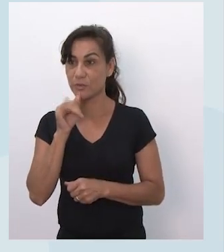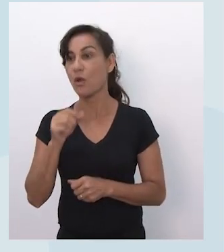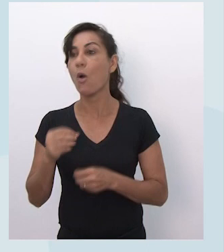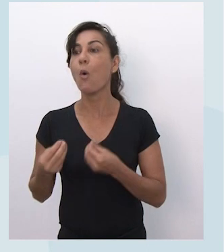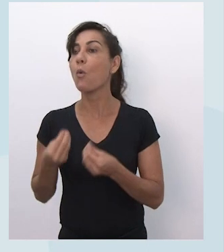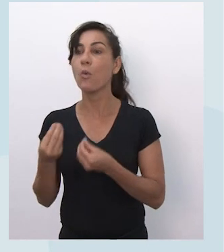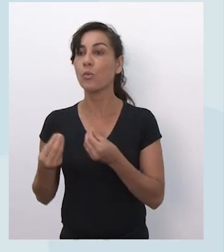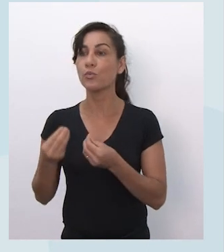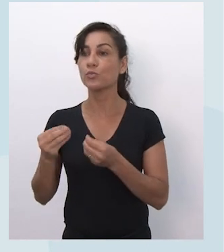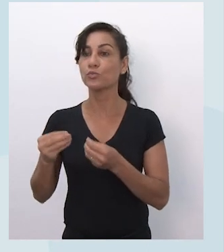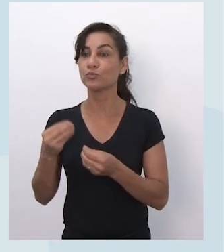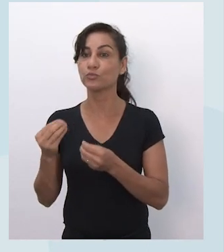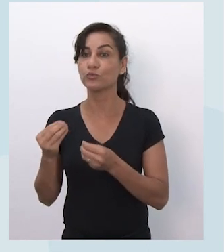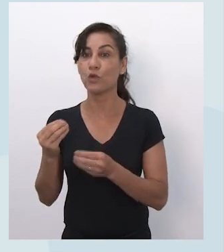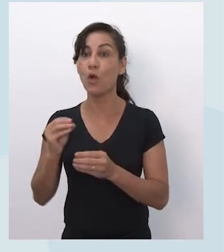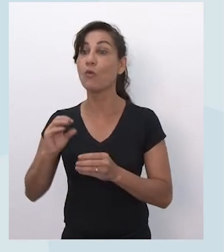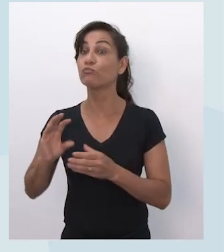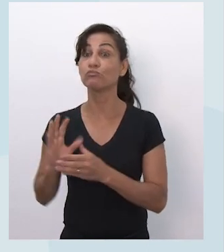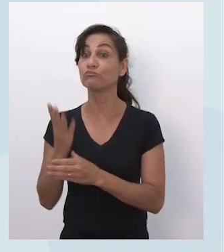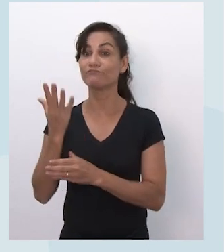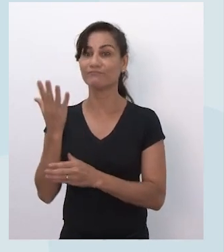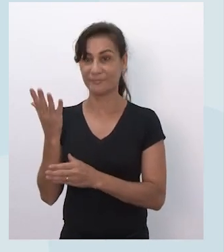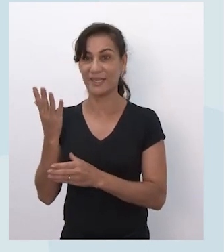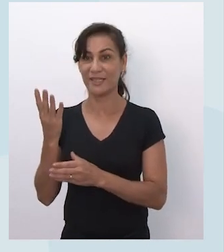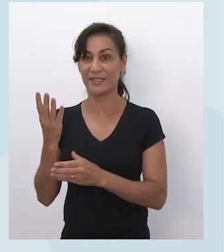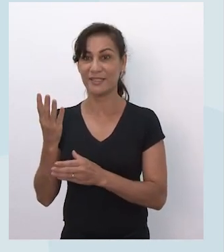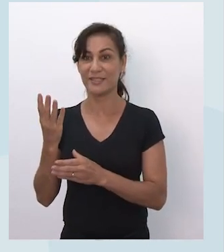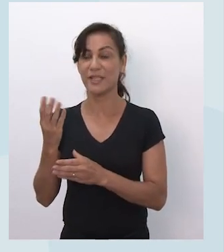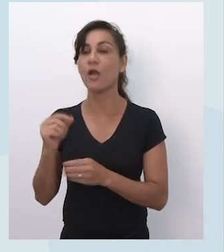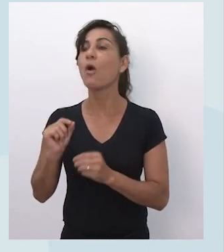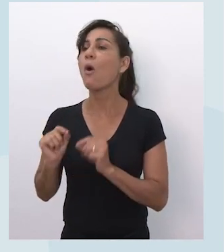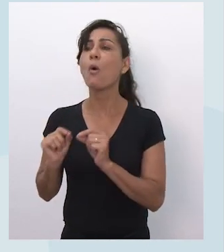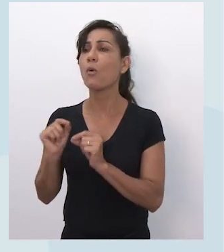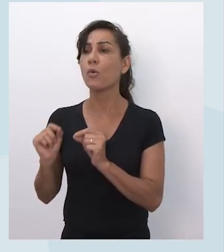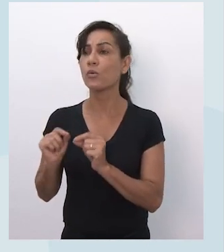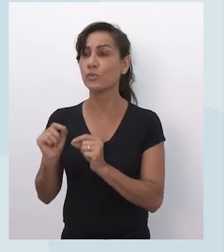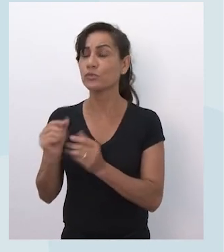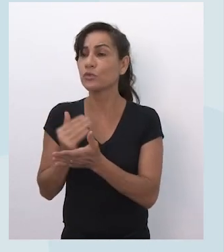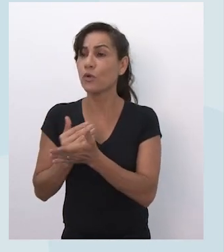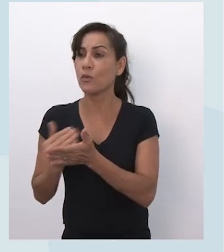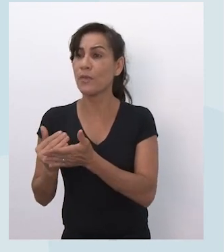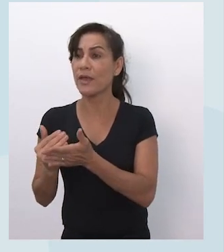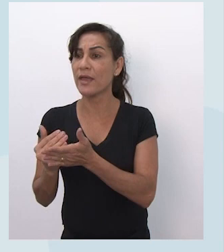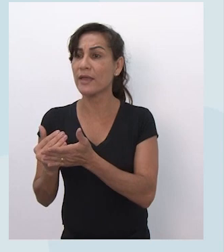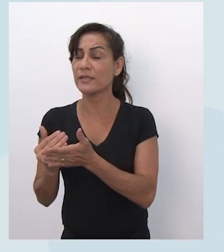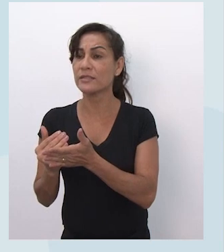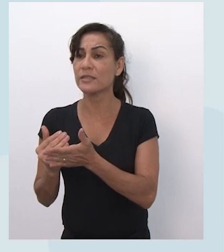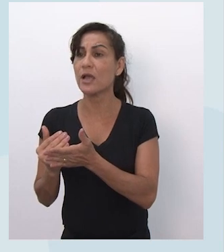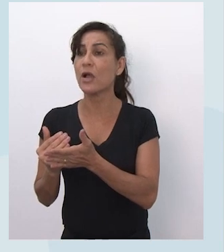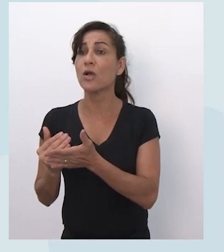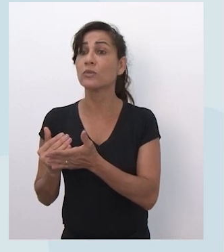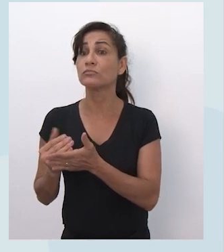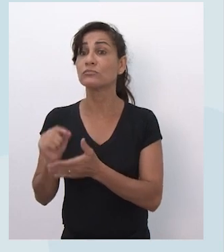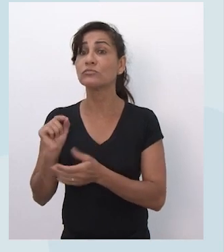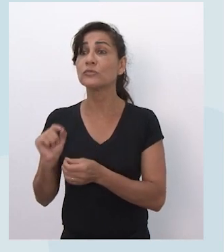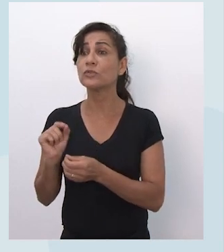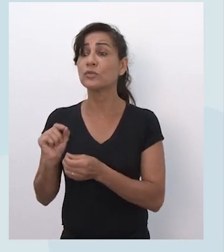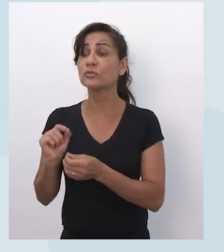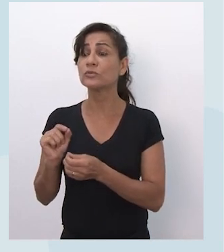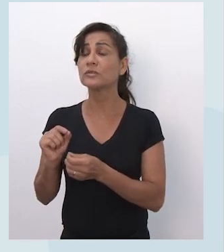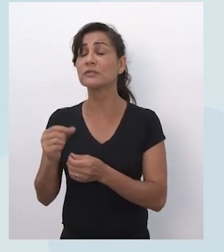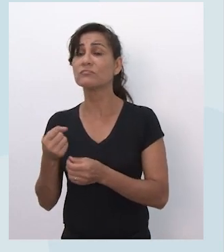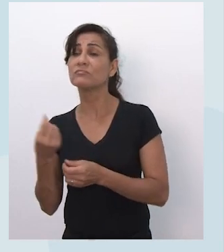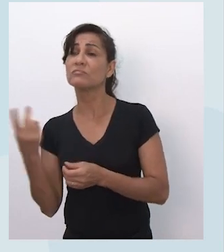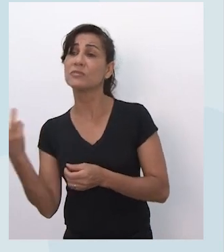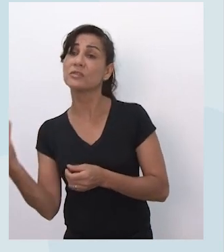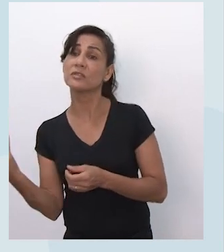fenômeno ocorre, de onde até onde. Então, por exemplo, onde começa e quantos hectares tem um latifúndio,